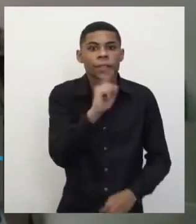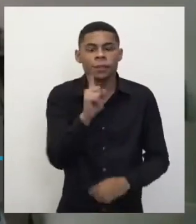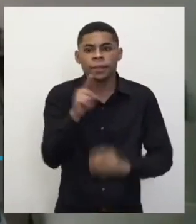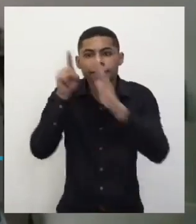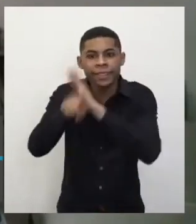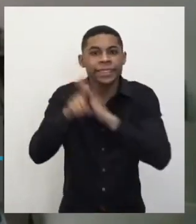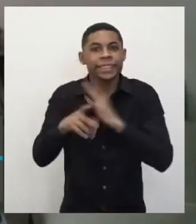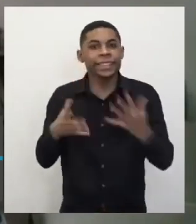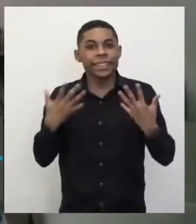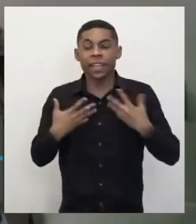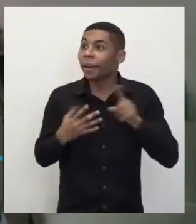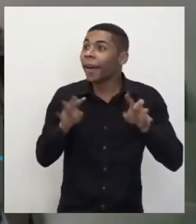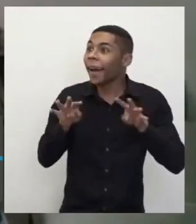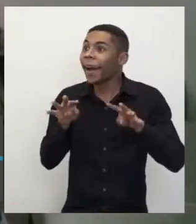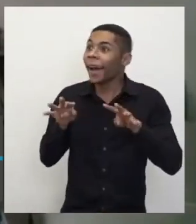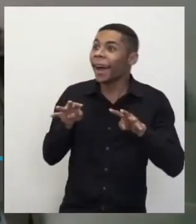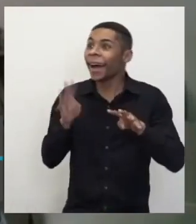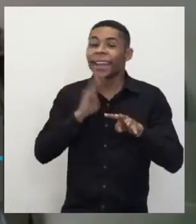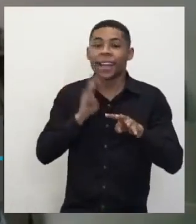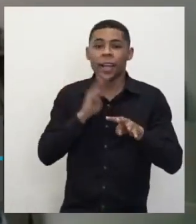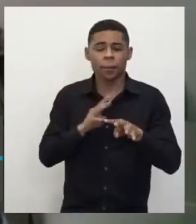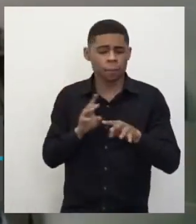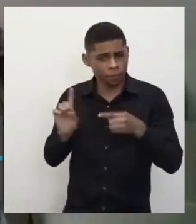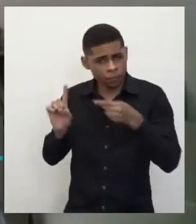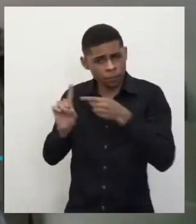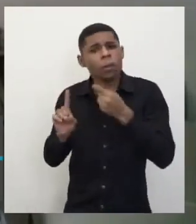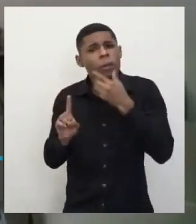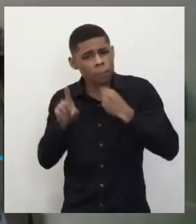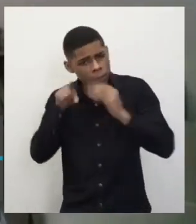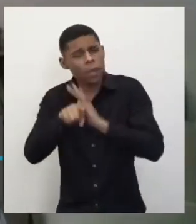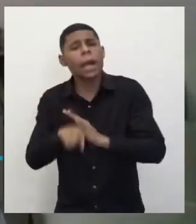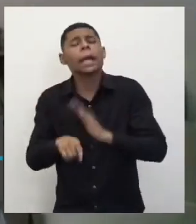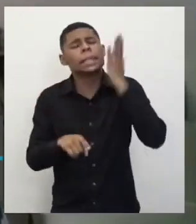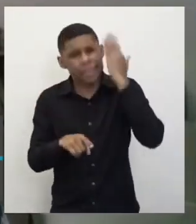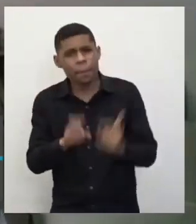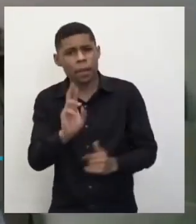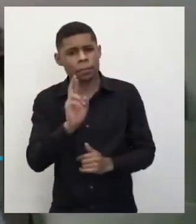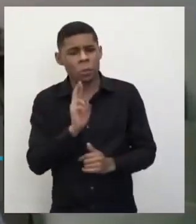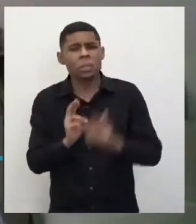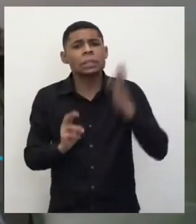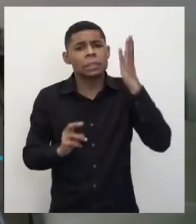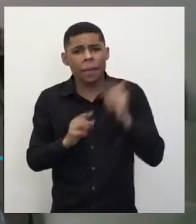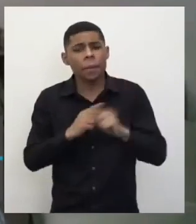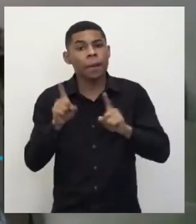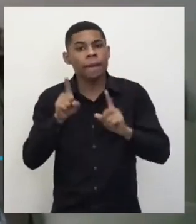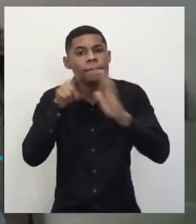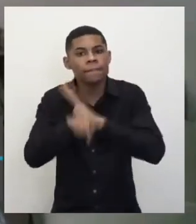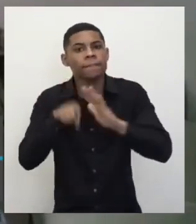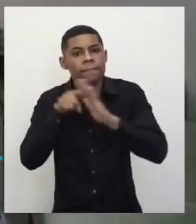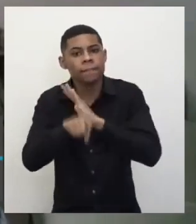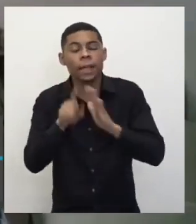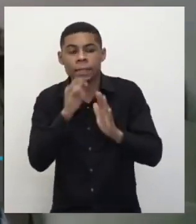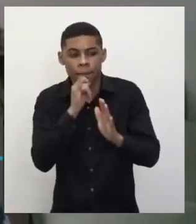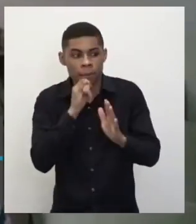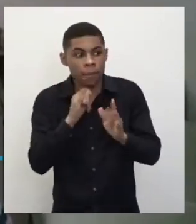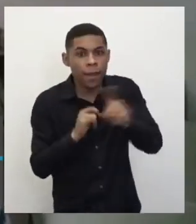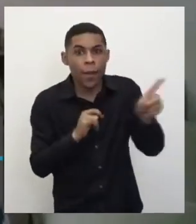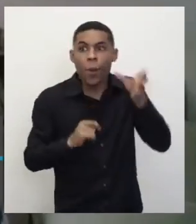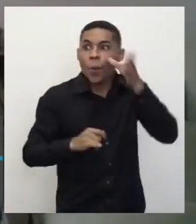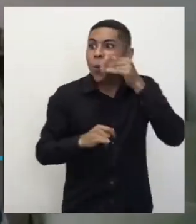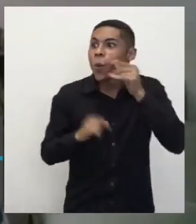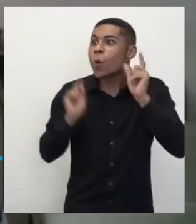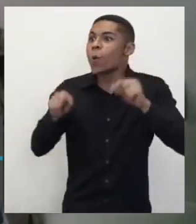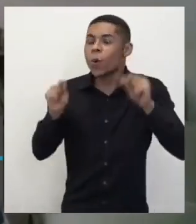uma perguntinha que ele já sabe que aquilo é o que mais querem saber, mas ele vai deixando para o final e vai segurando